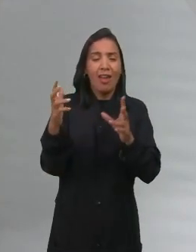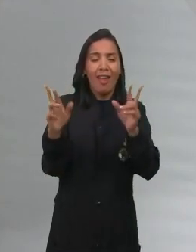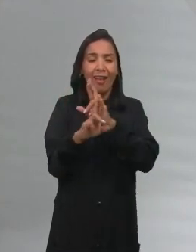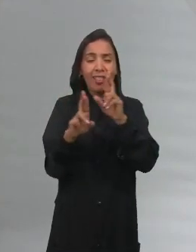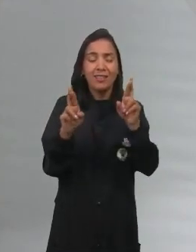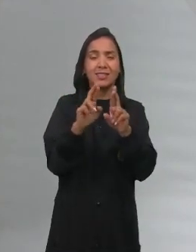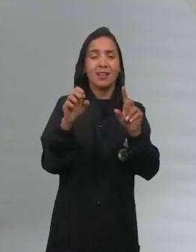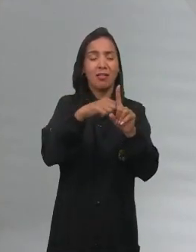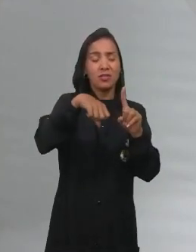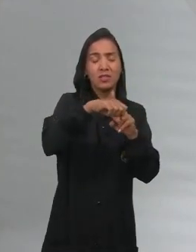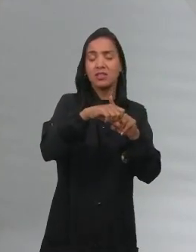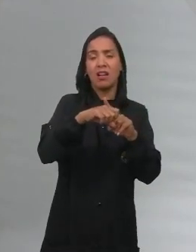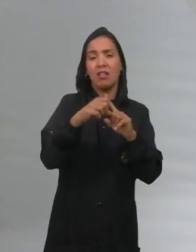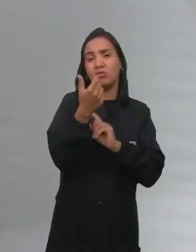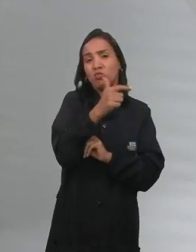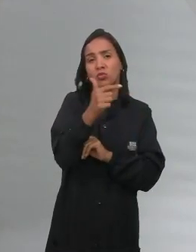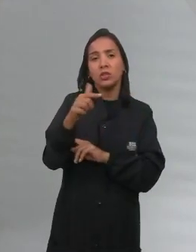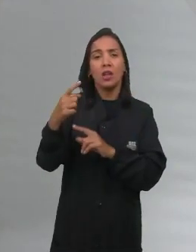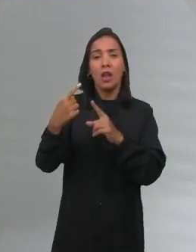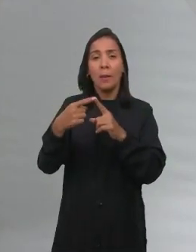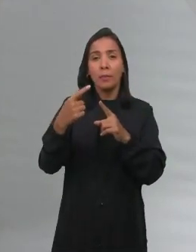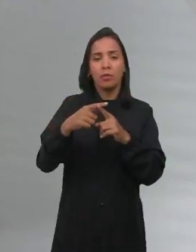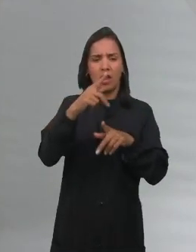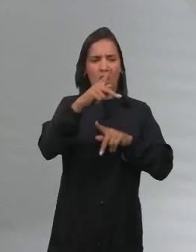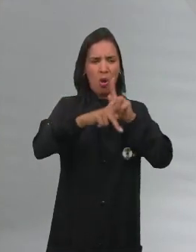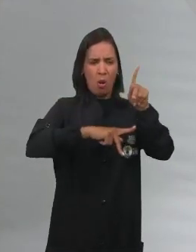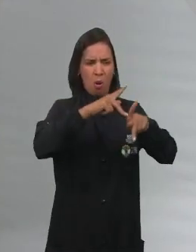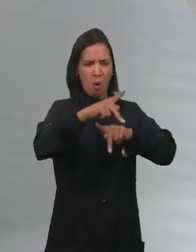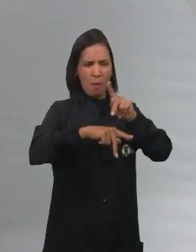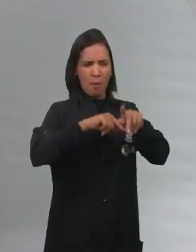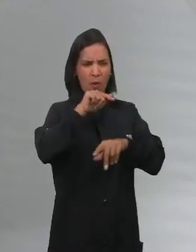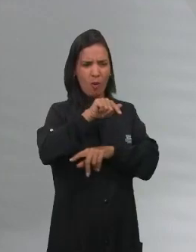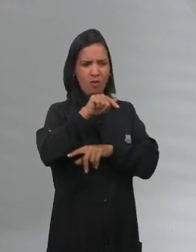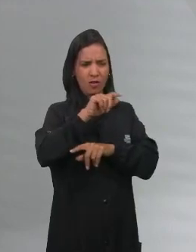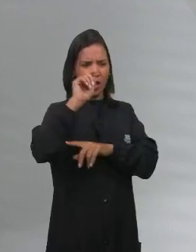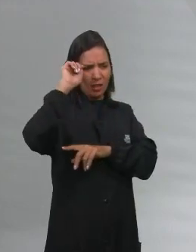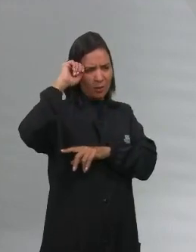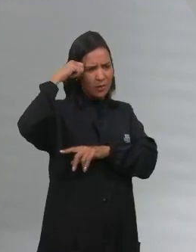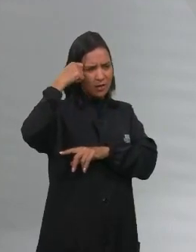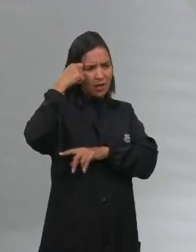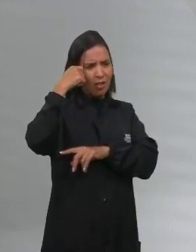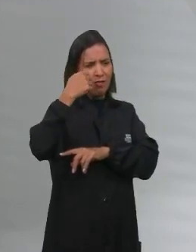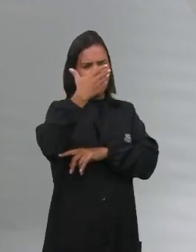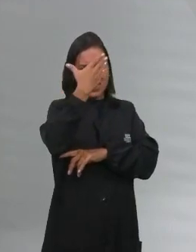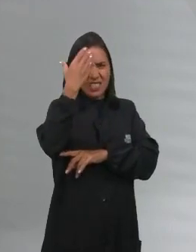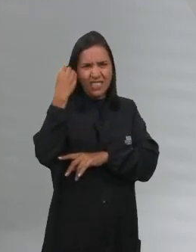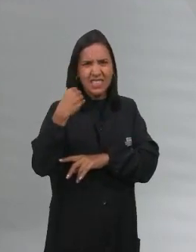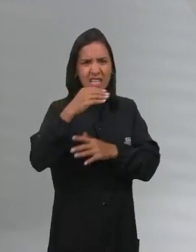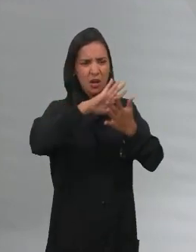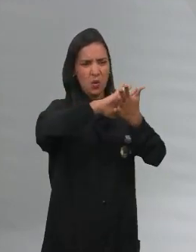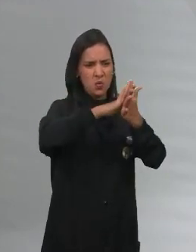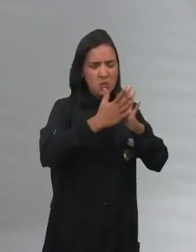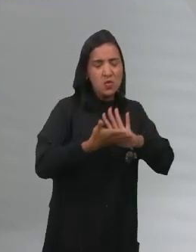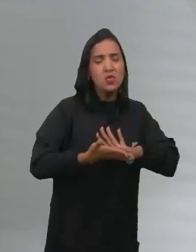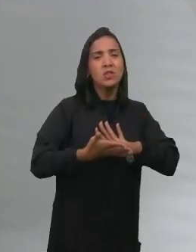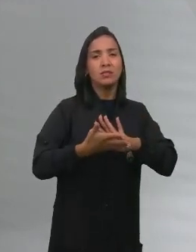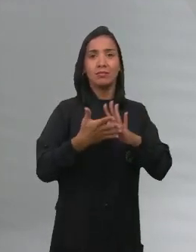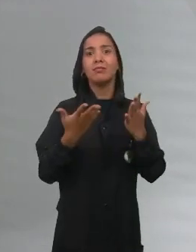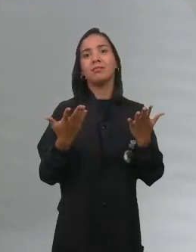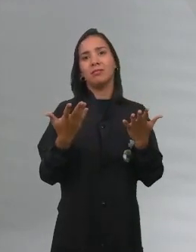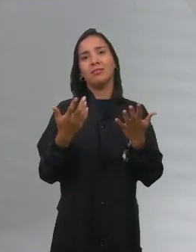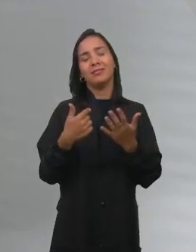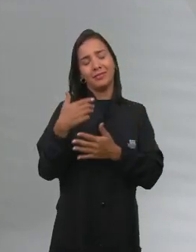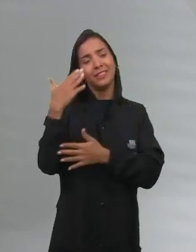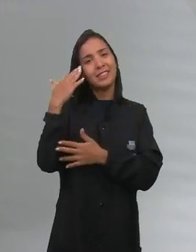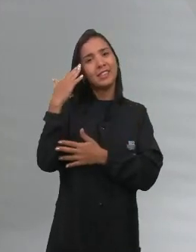esse povo que sofreu tanto vai ser apagado? Vão esquecer tudo o que aconteceu, tudo o que eles passaram? Então, essa é a